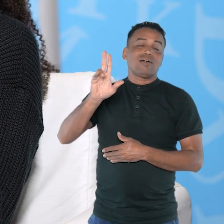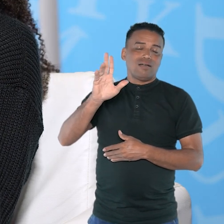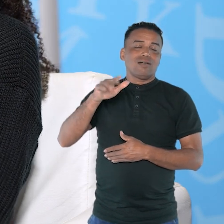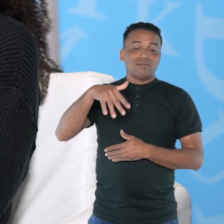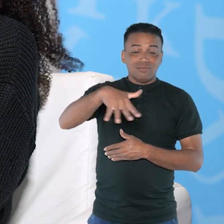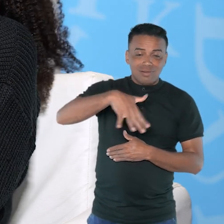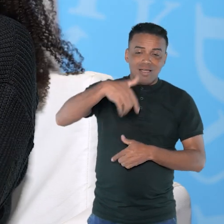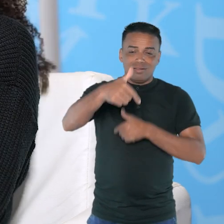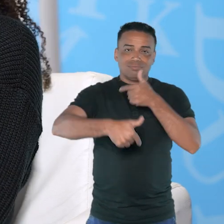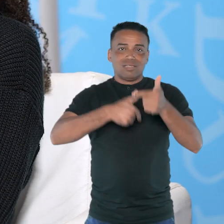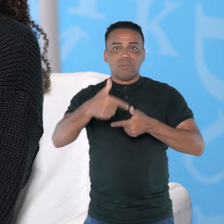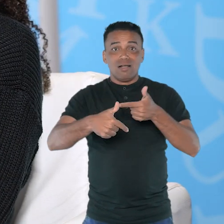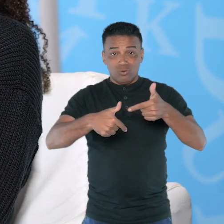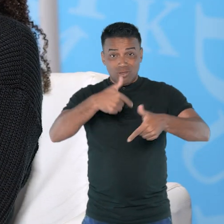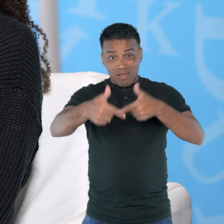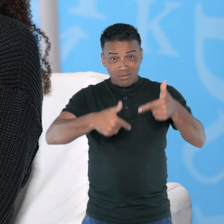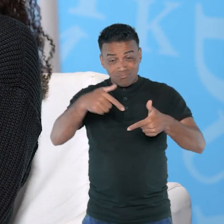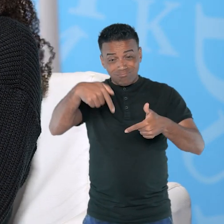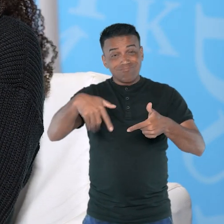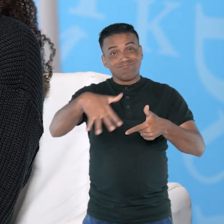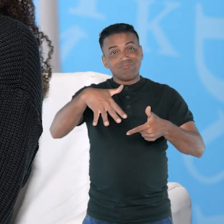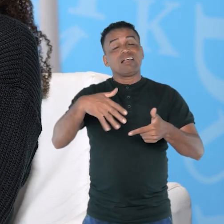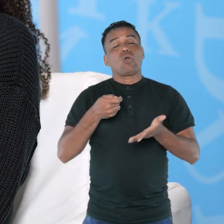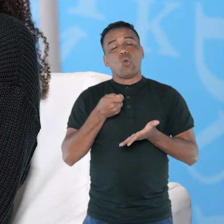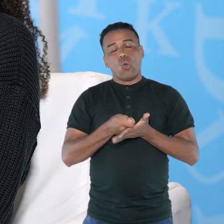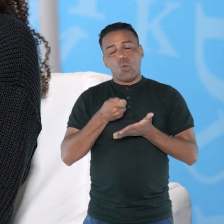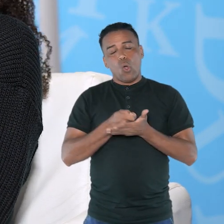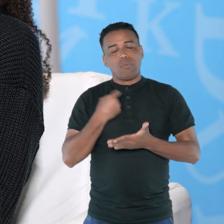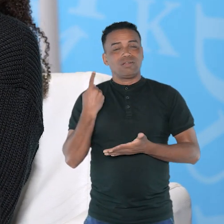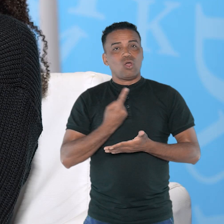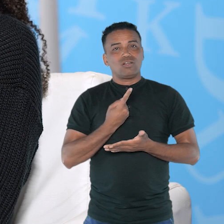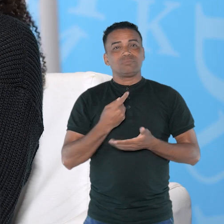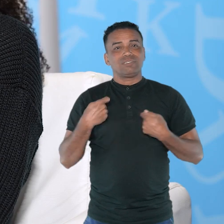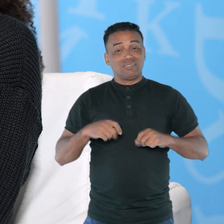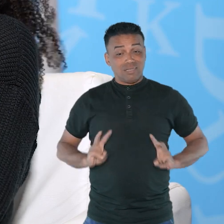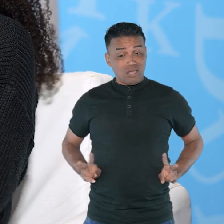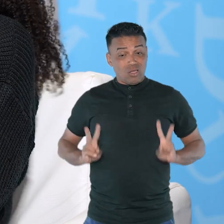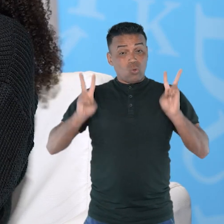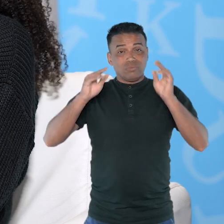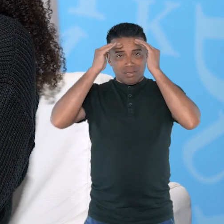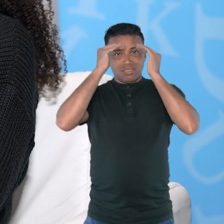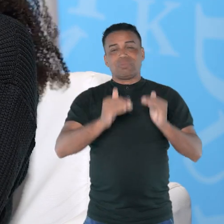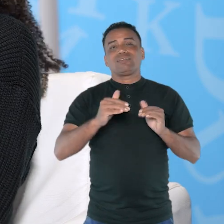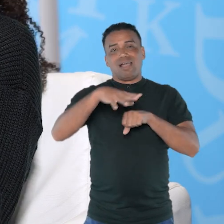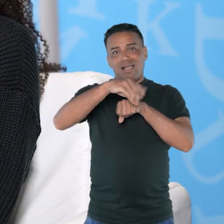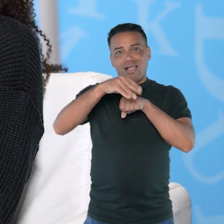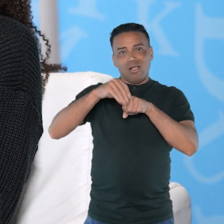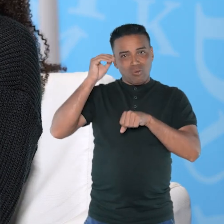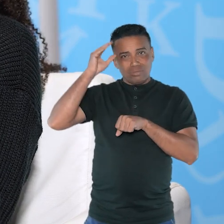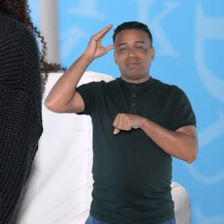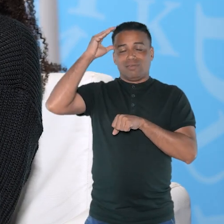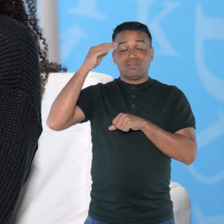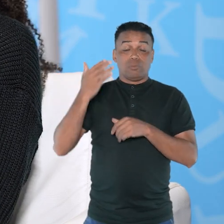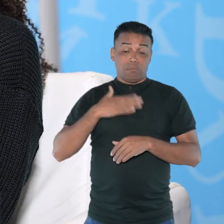do trabalho. O mundo do trabalho ainda é um mundo que exige que a gente tenha apreço por esse conhecimento. Então, acho que é uma coisa importante. Foi importante para